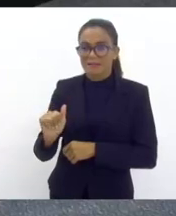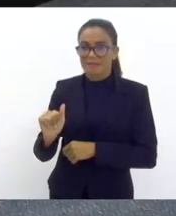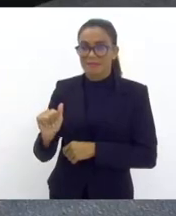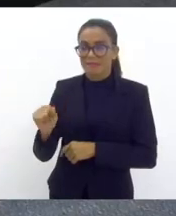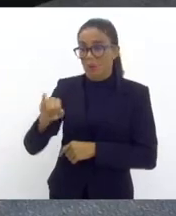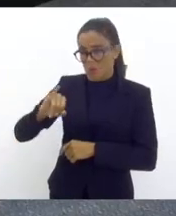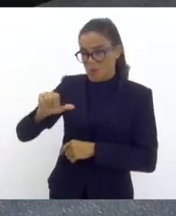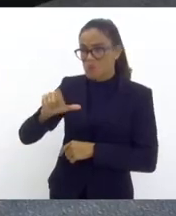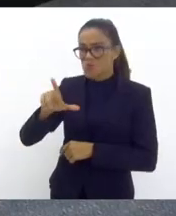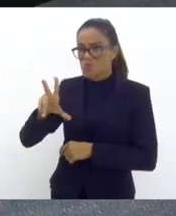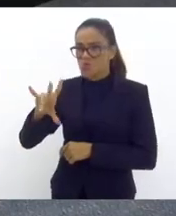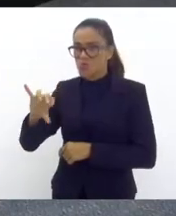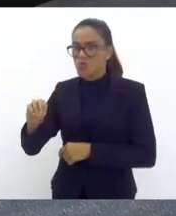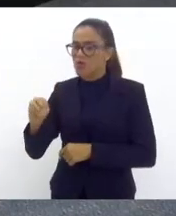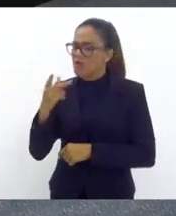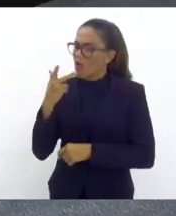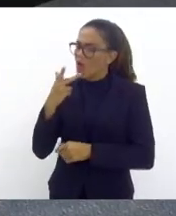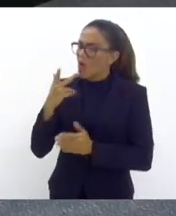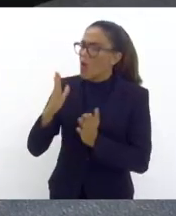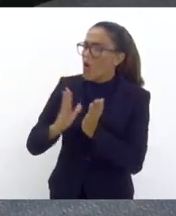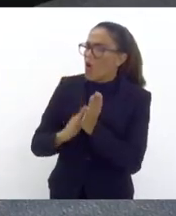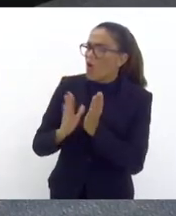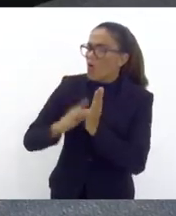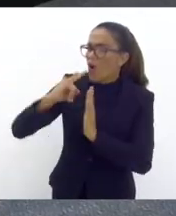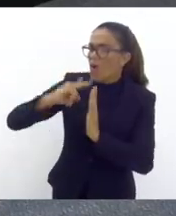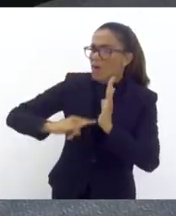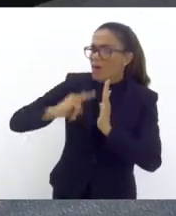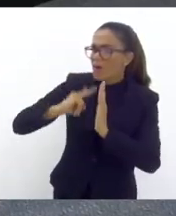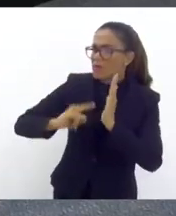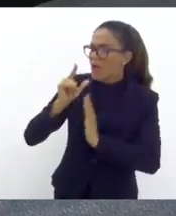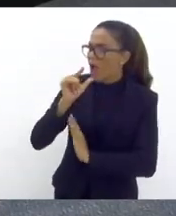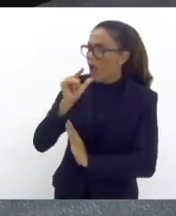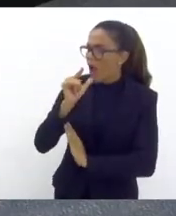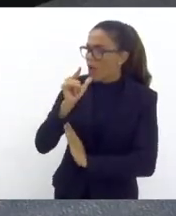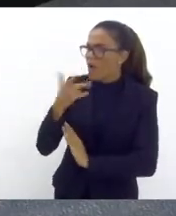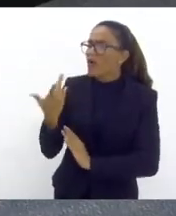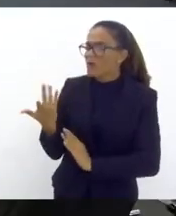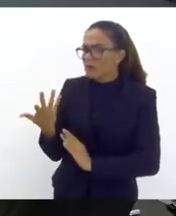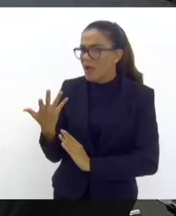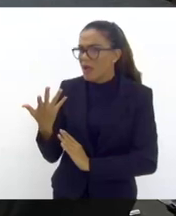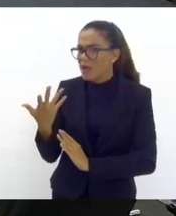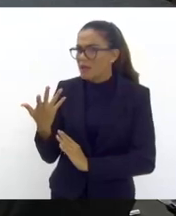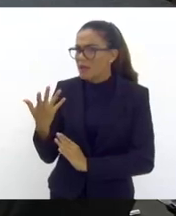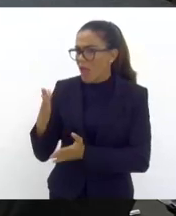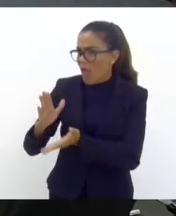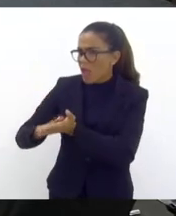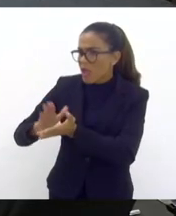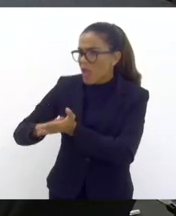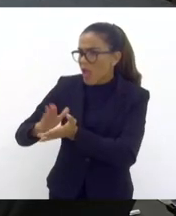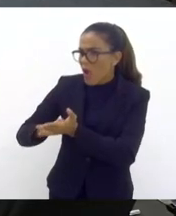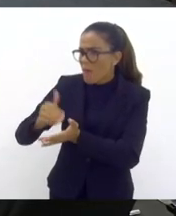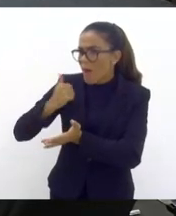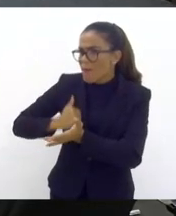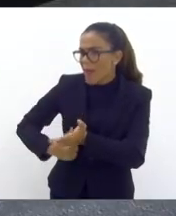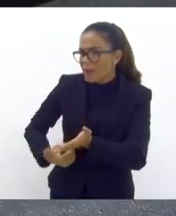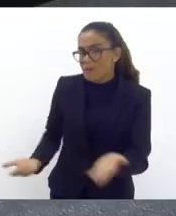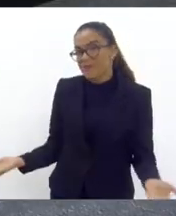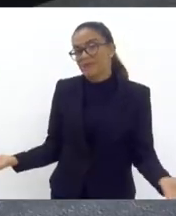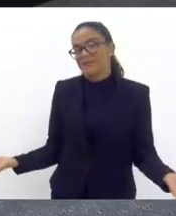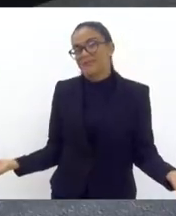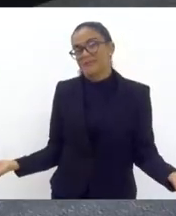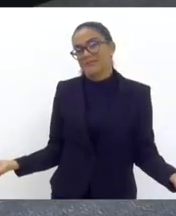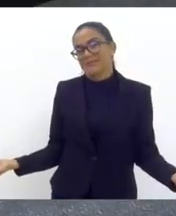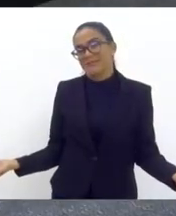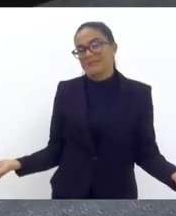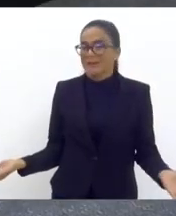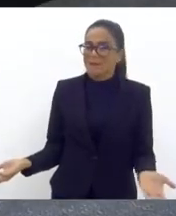eu não entendo vocês cobram água da gente e esgoto nem água a gente tem que cobrar merda a gente não tem nada aí o Léo Vieira foi também